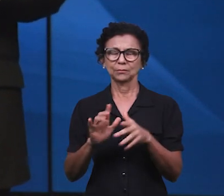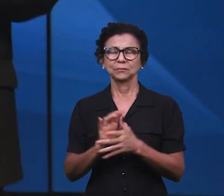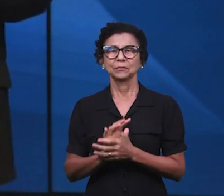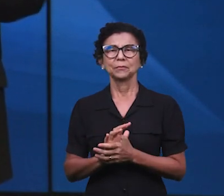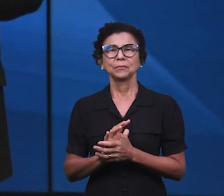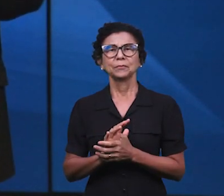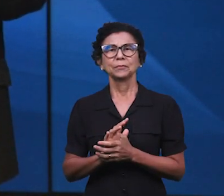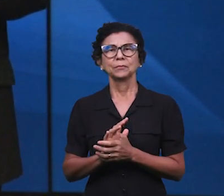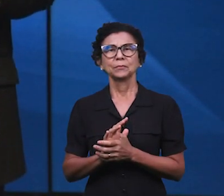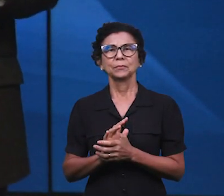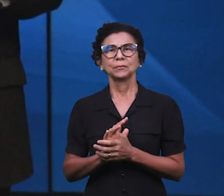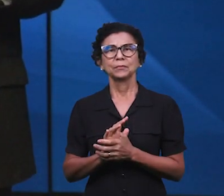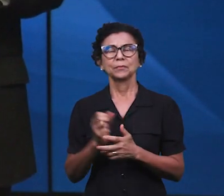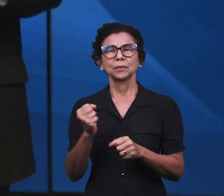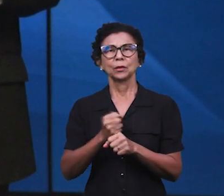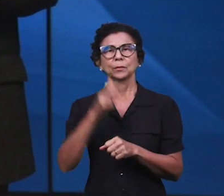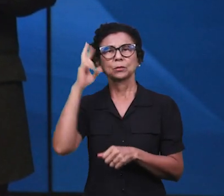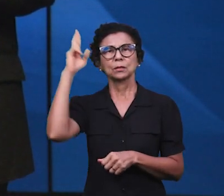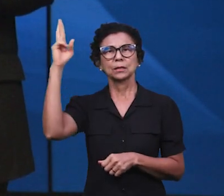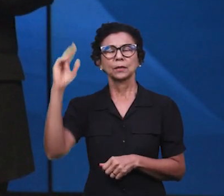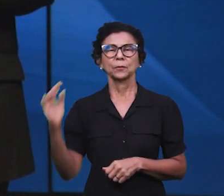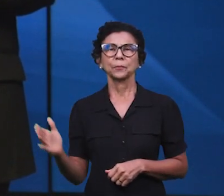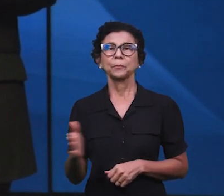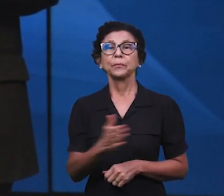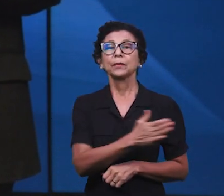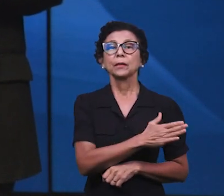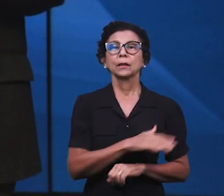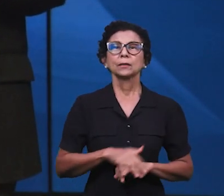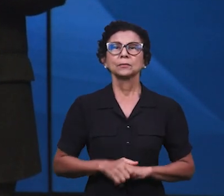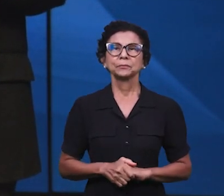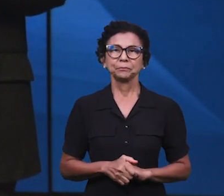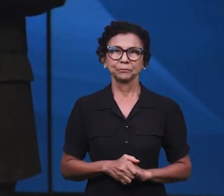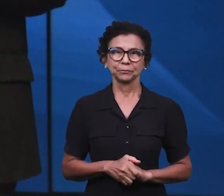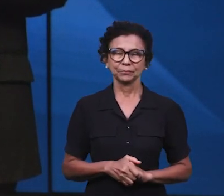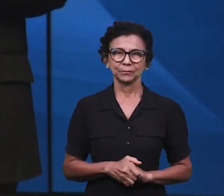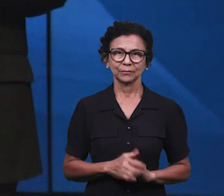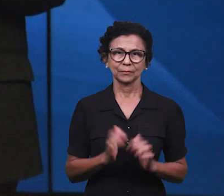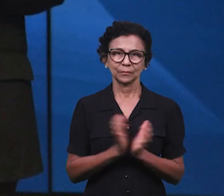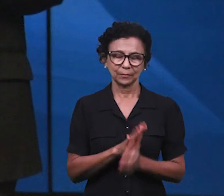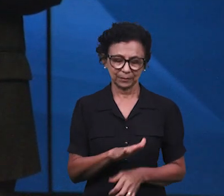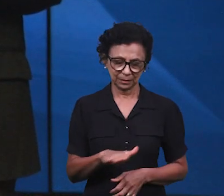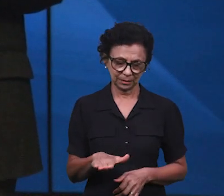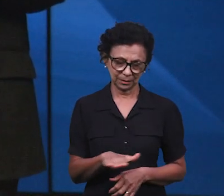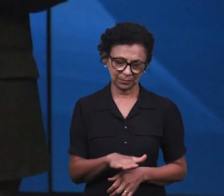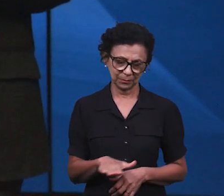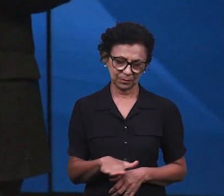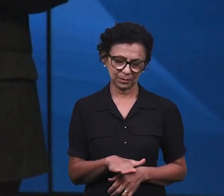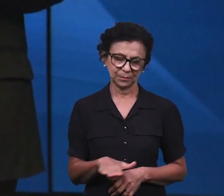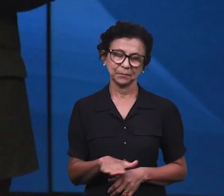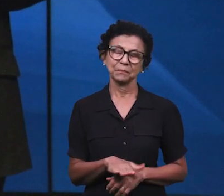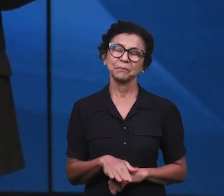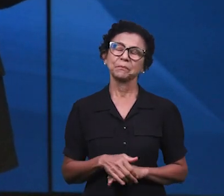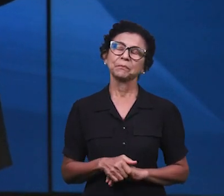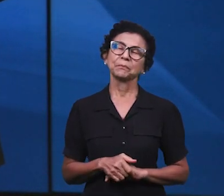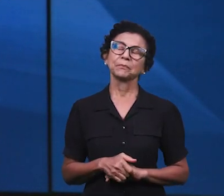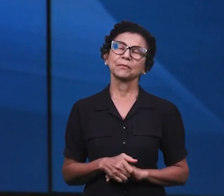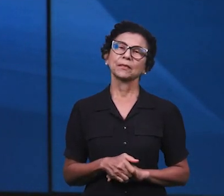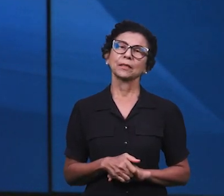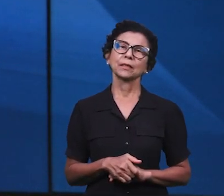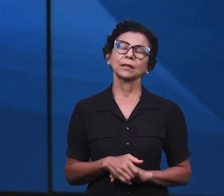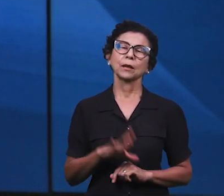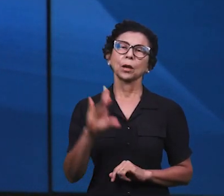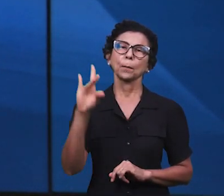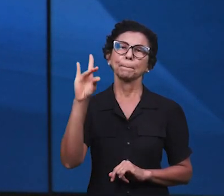fontes diferentes. A primeira são os nossos irmãos intermediários da nossa igreja em Nueva Primavera, lá em Santa Cruz de la Sierra,